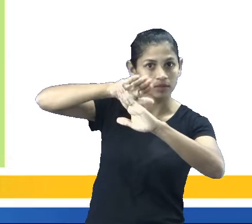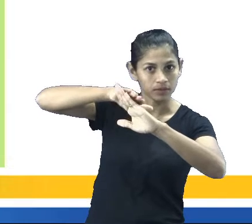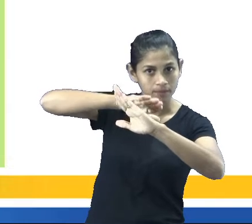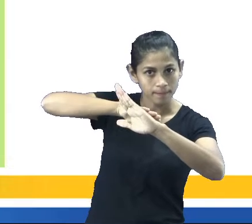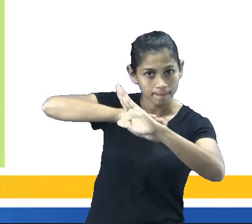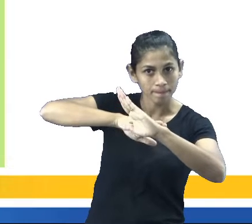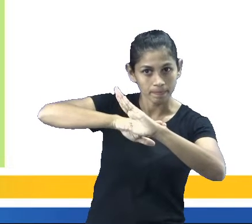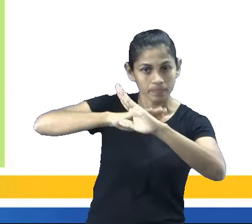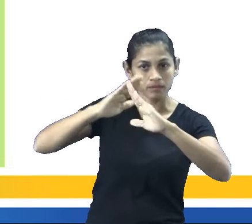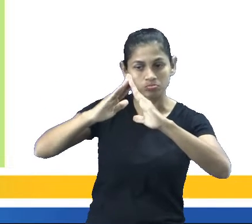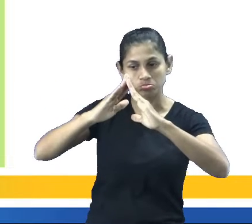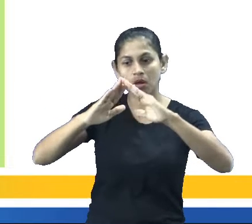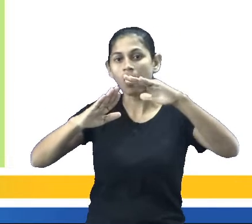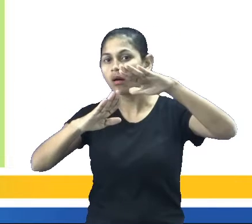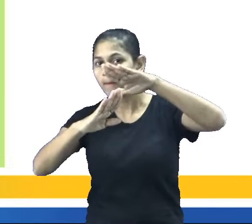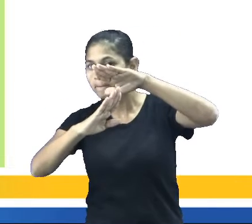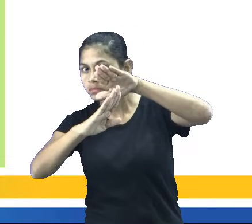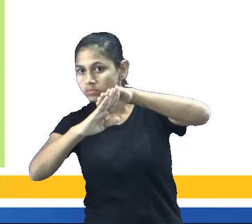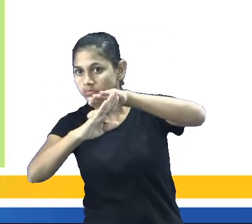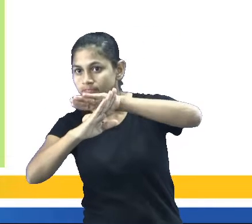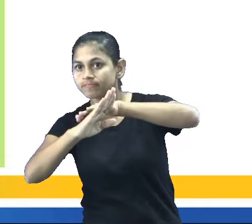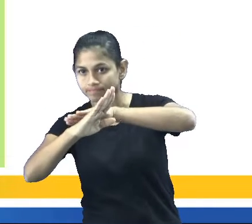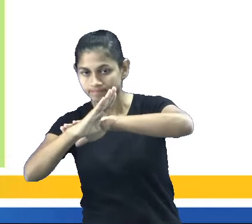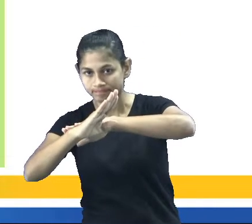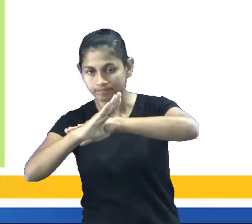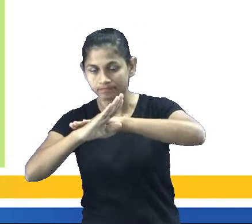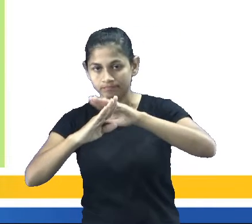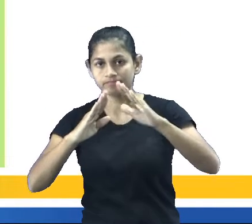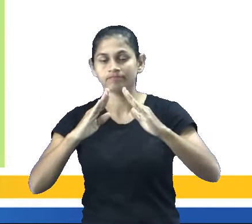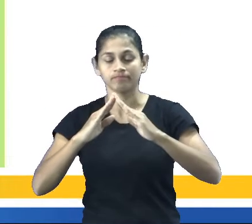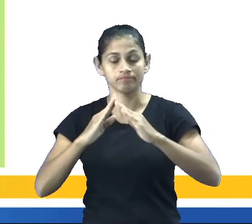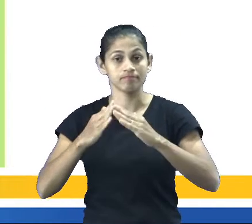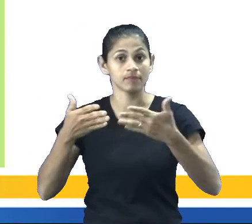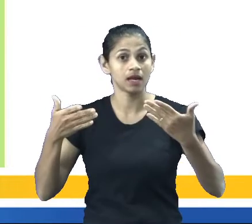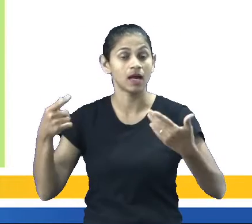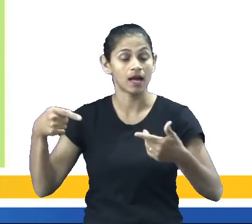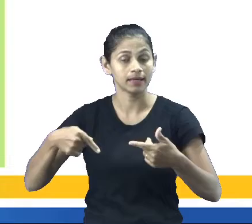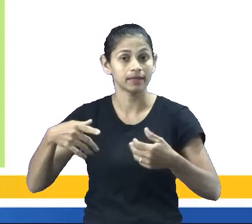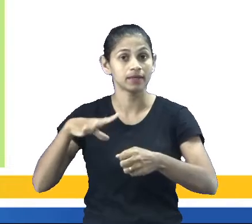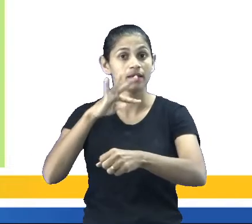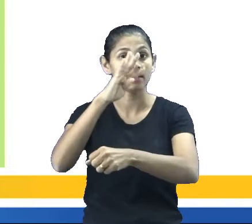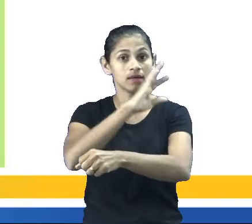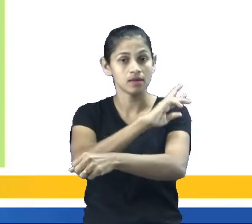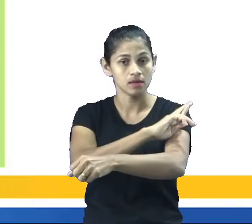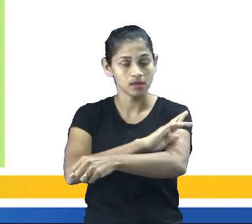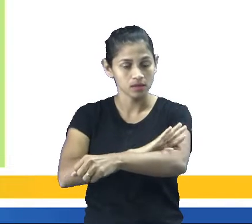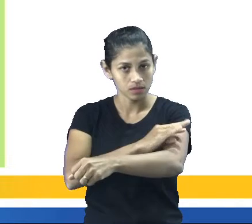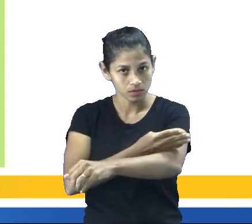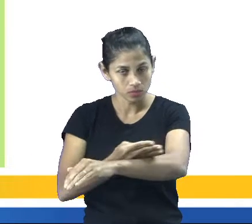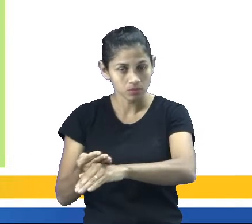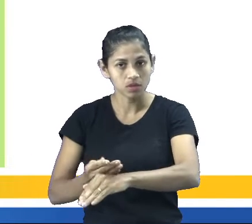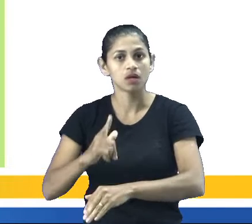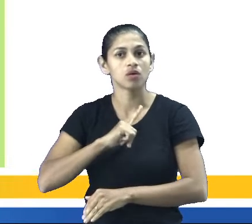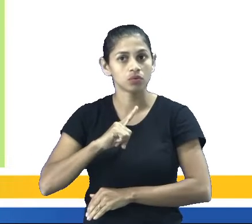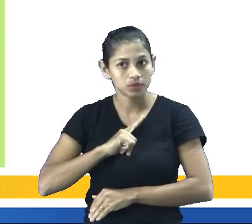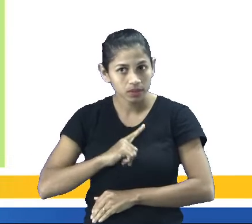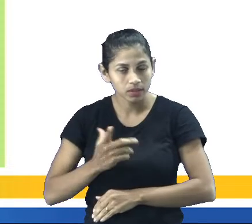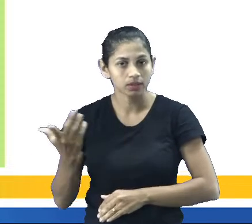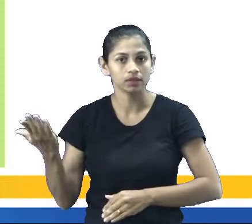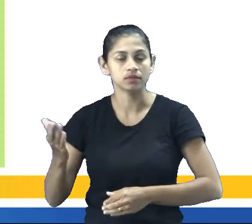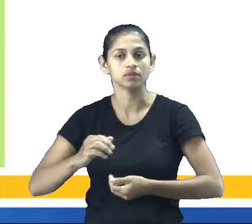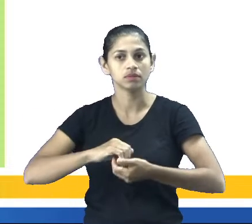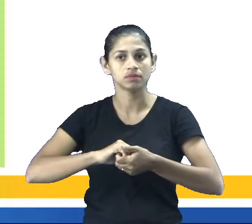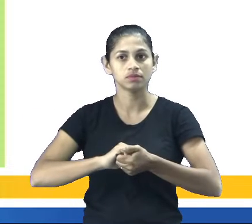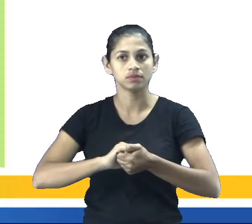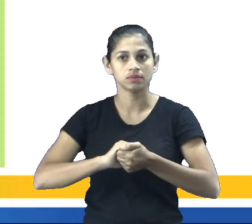gente tem muito sol, né, um sol para cada habitante, às vezes até 2 sóis, né, a gente tem aqui em cima da nossa cabeça. E aí esse